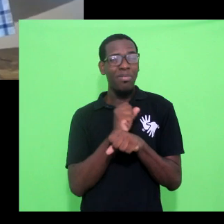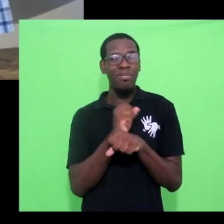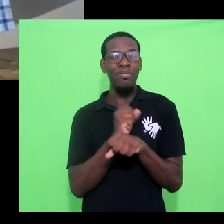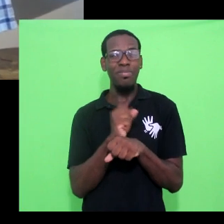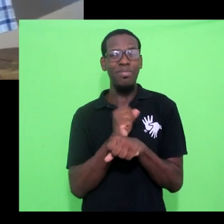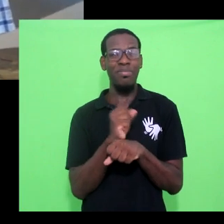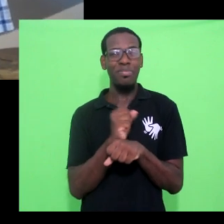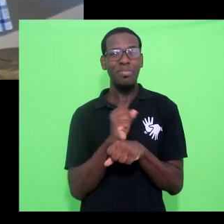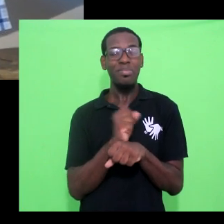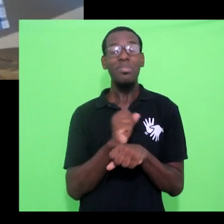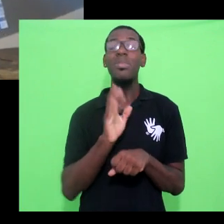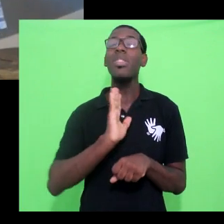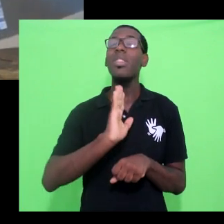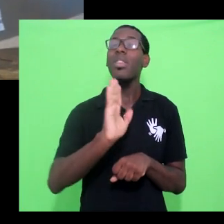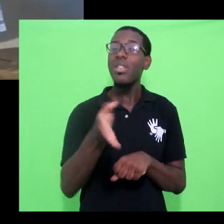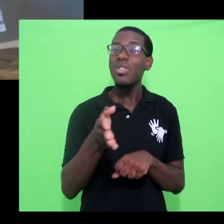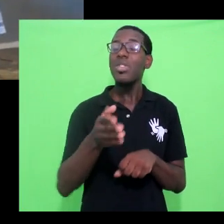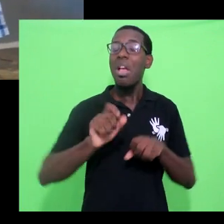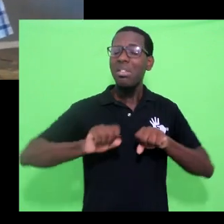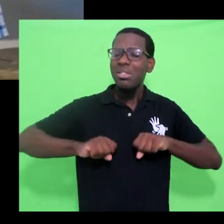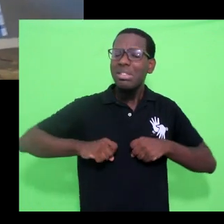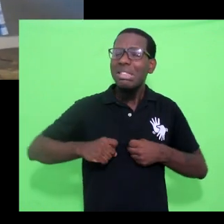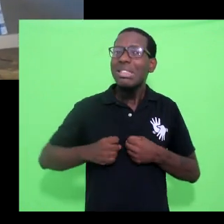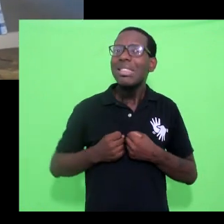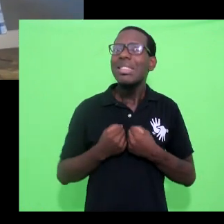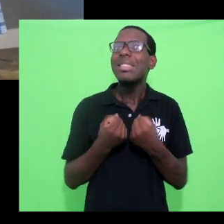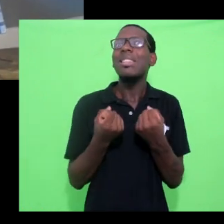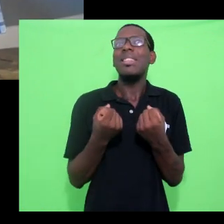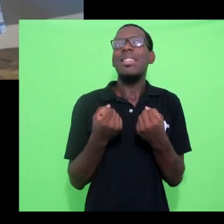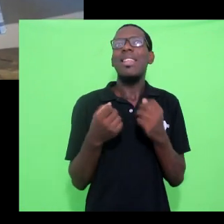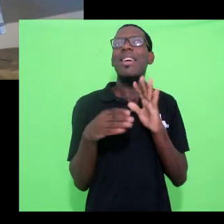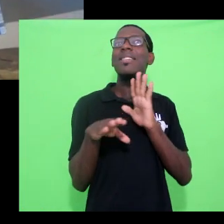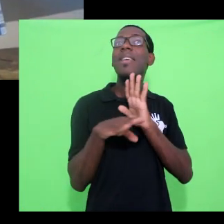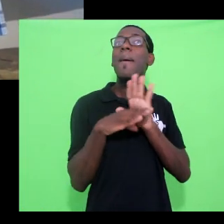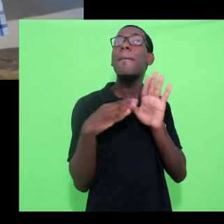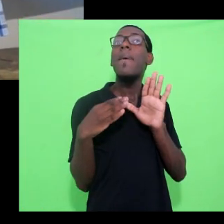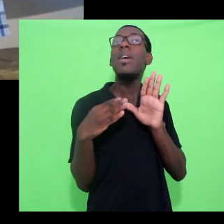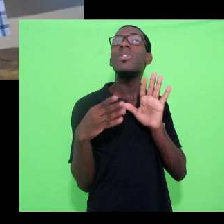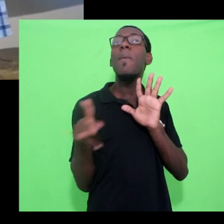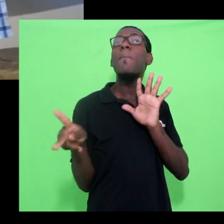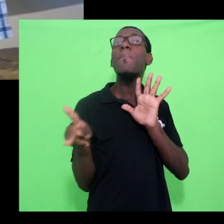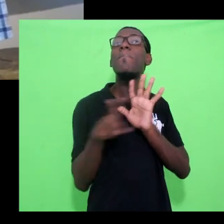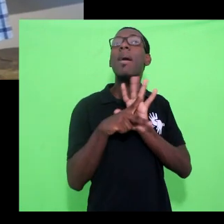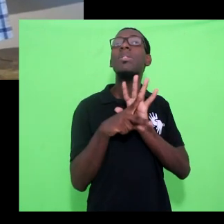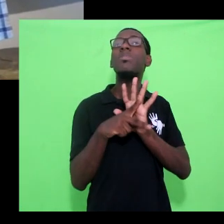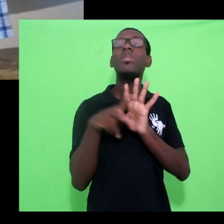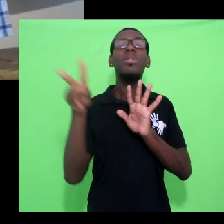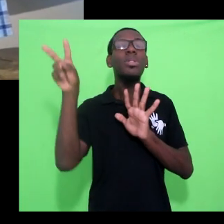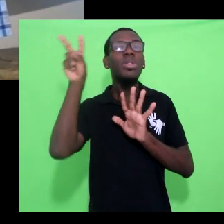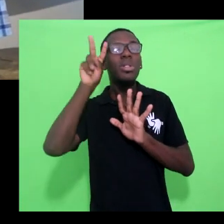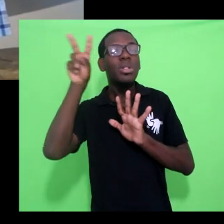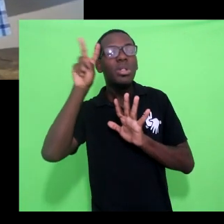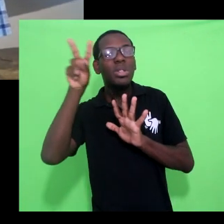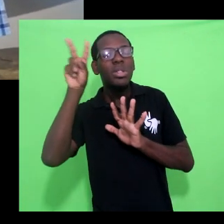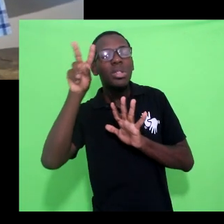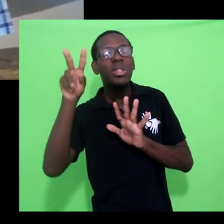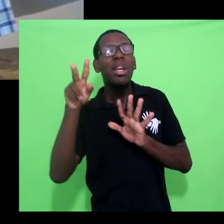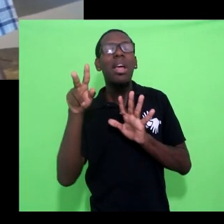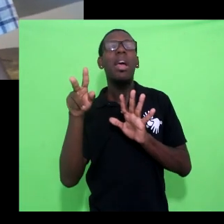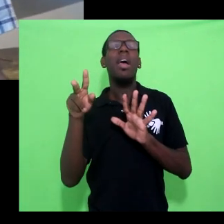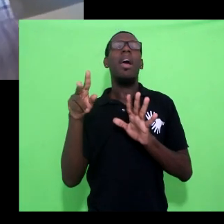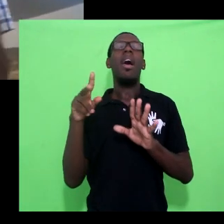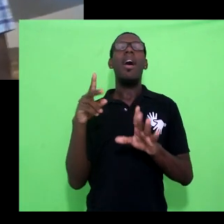nato, ausente durante muito tempo, retornei há 5 anos e